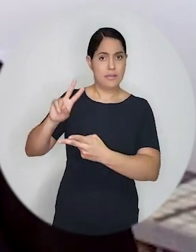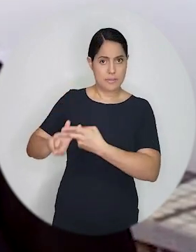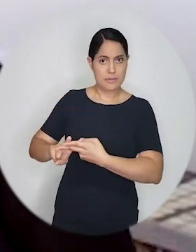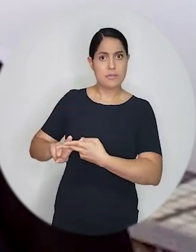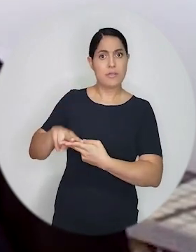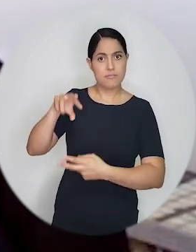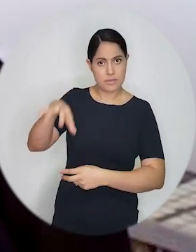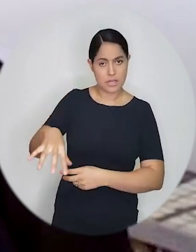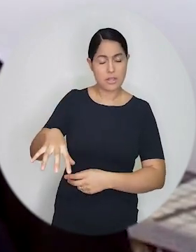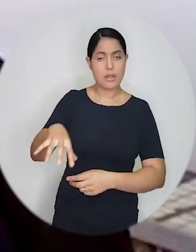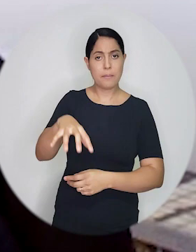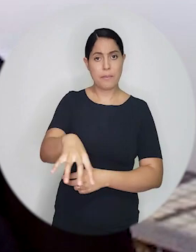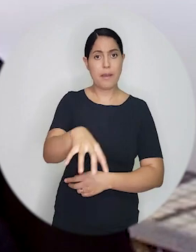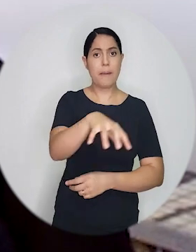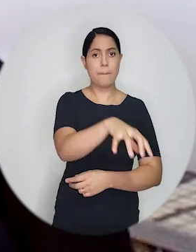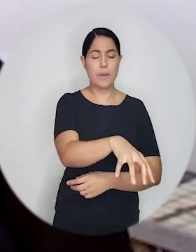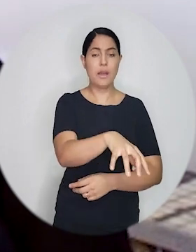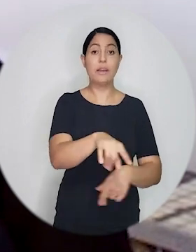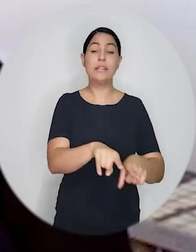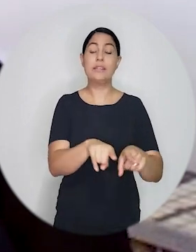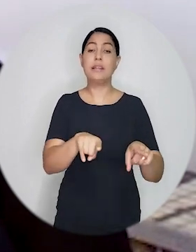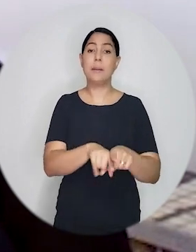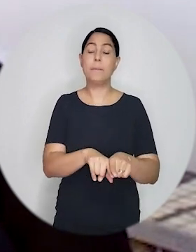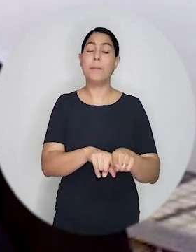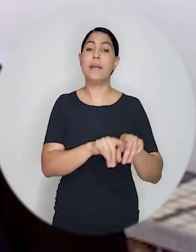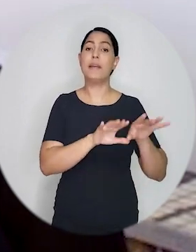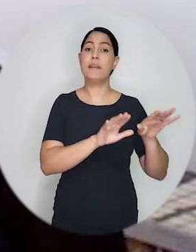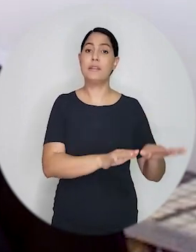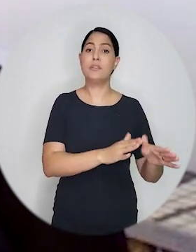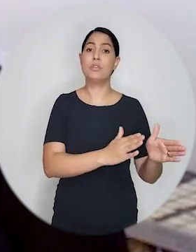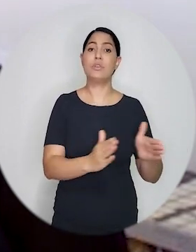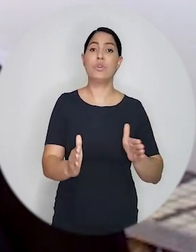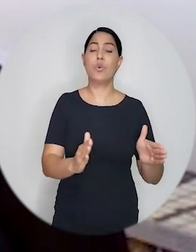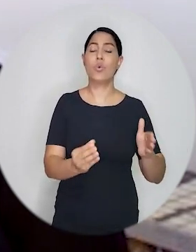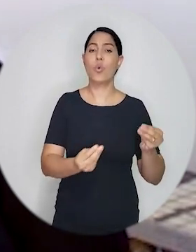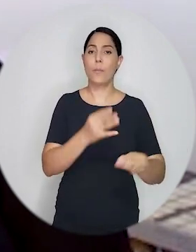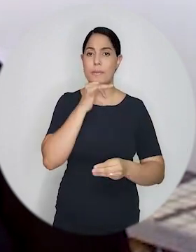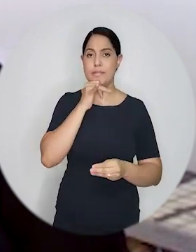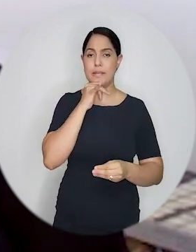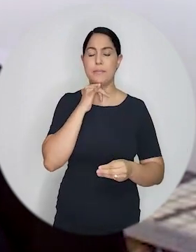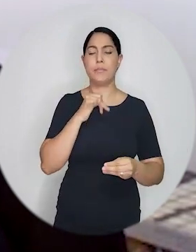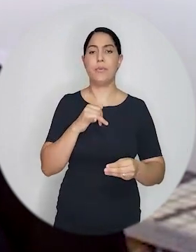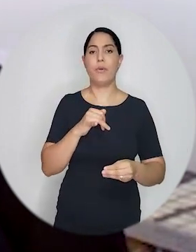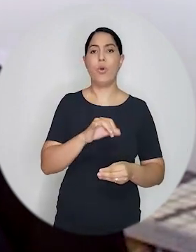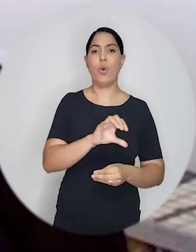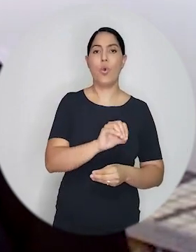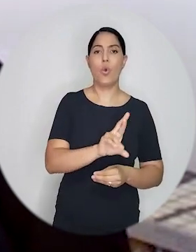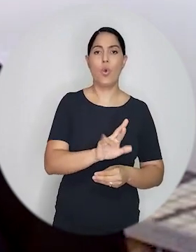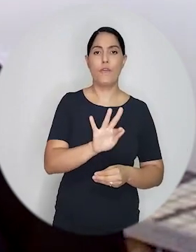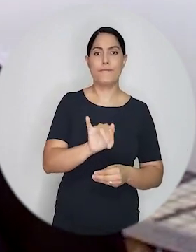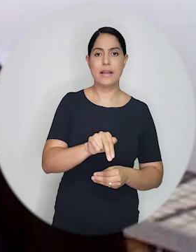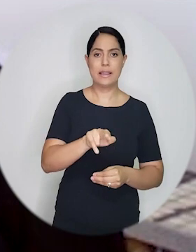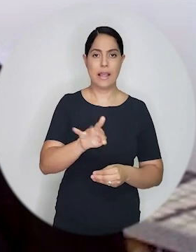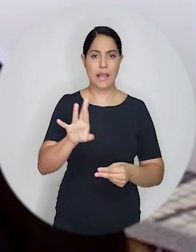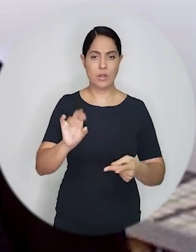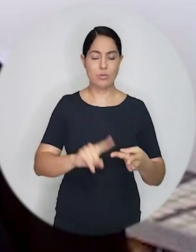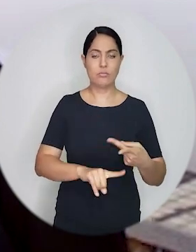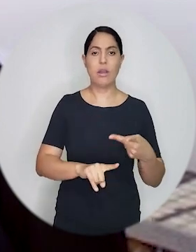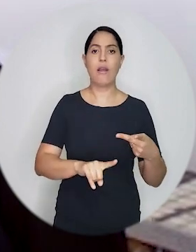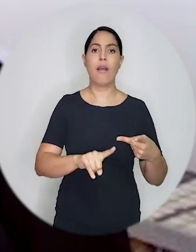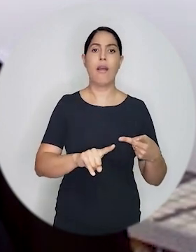de liberdade e os estabelecimentos de longa permanência, como orfanatos,